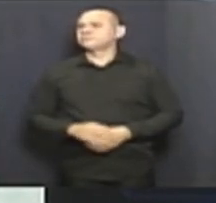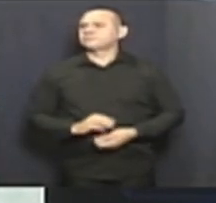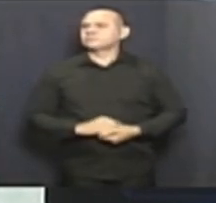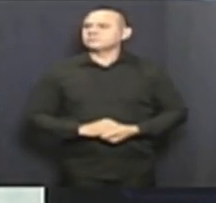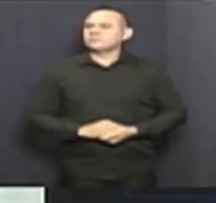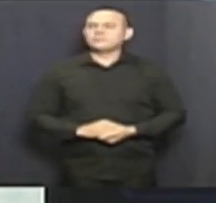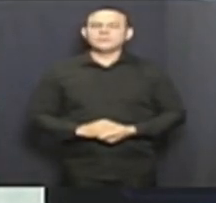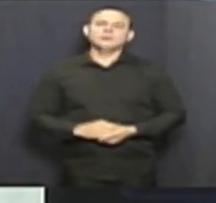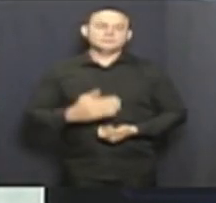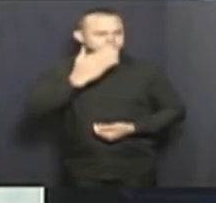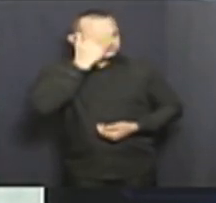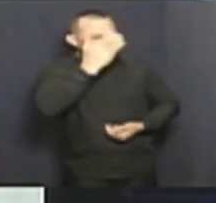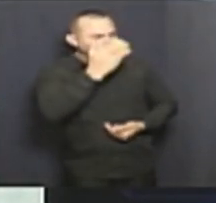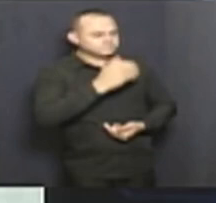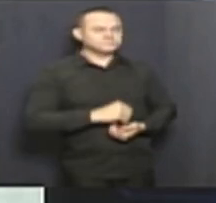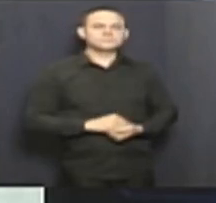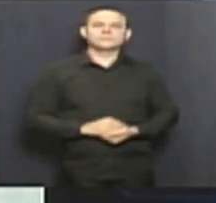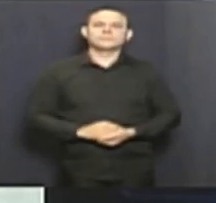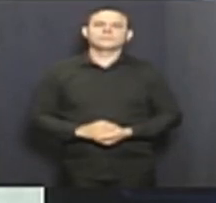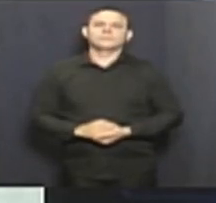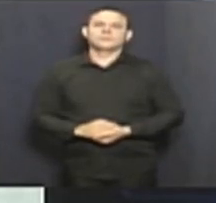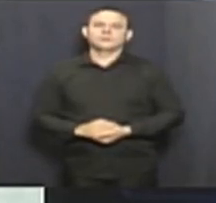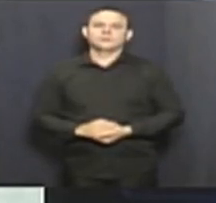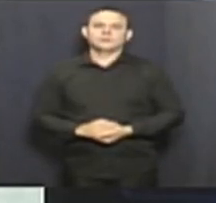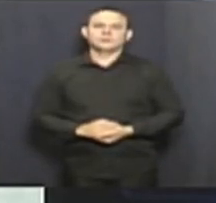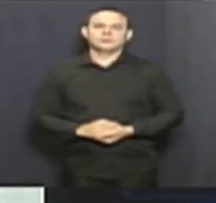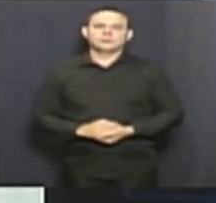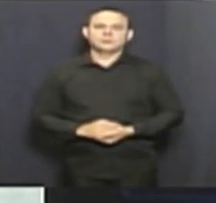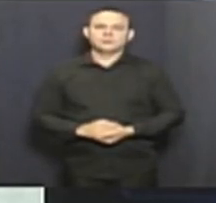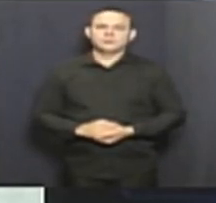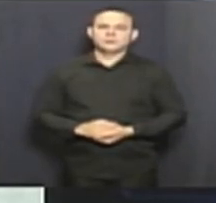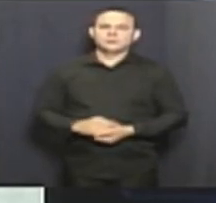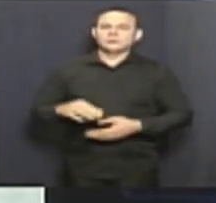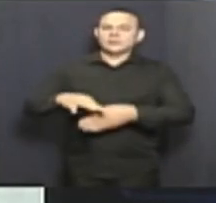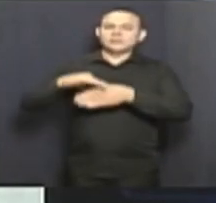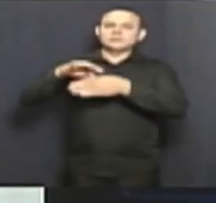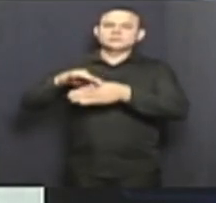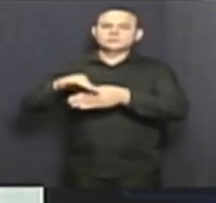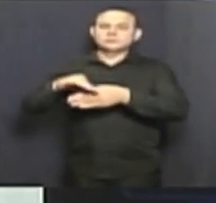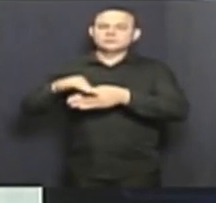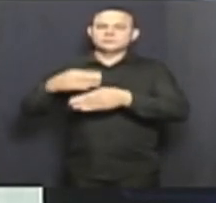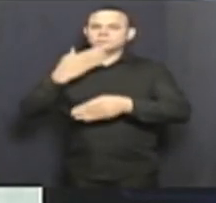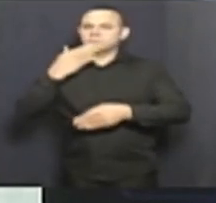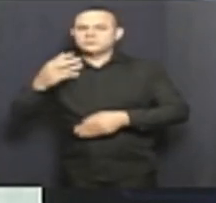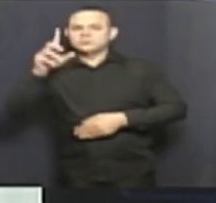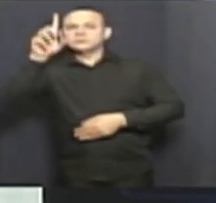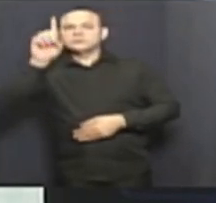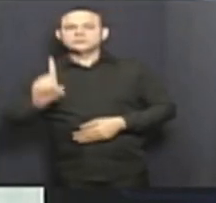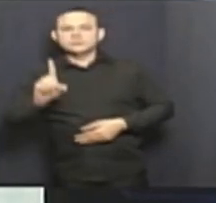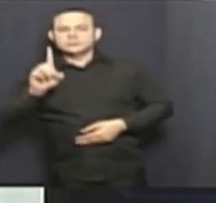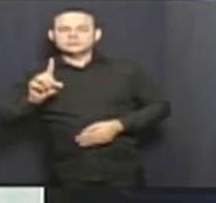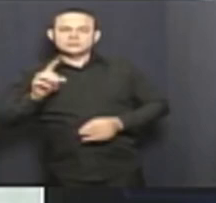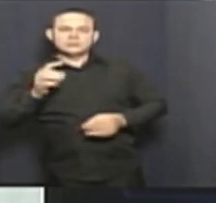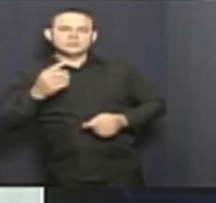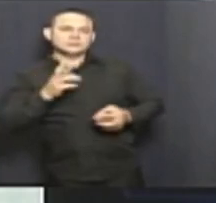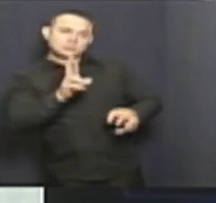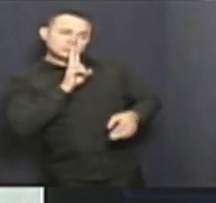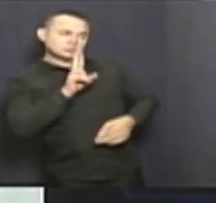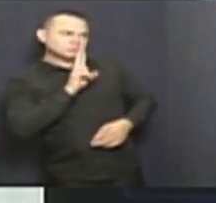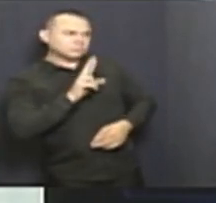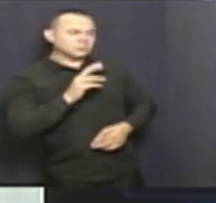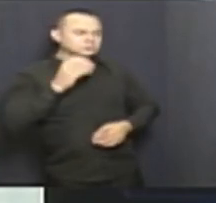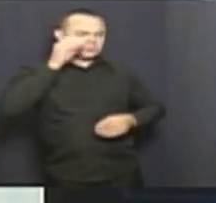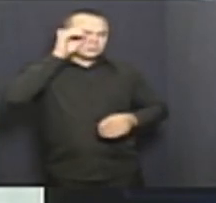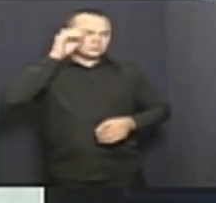muito obrigado é os assessores do candidato juiz odilon pediram direito de resposta em relação a comentários feitos pelo candidato reinaldo